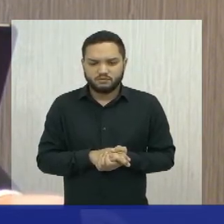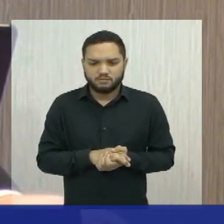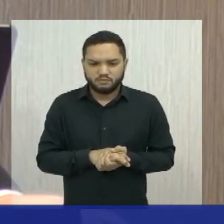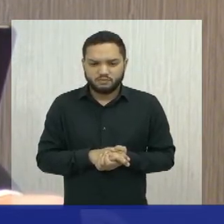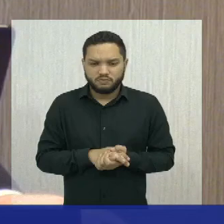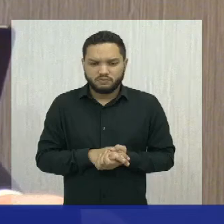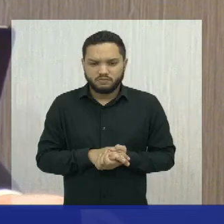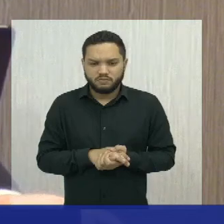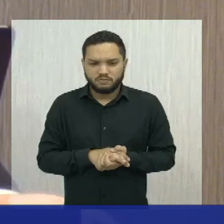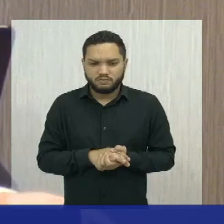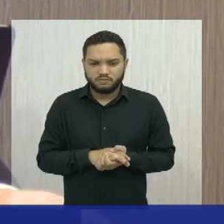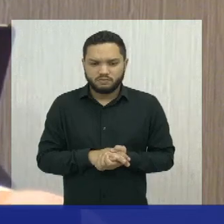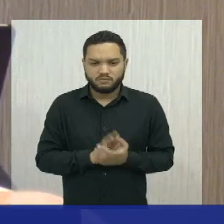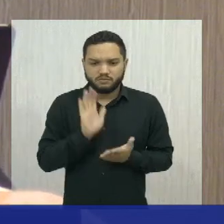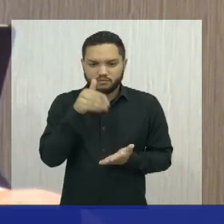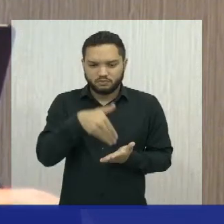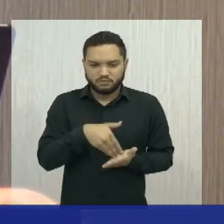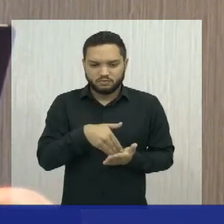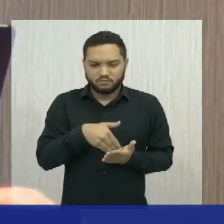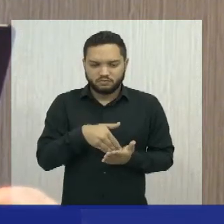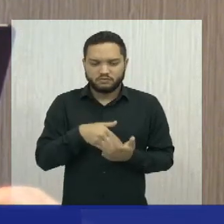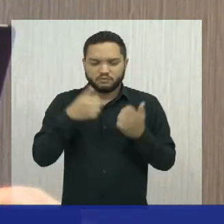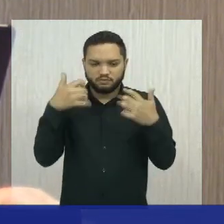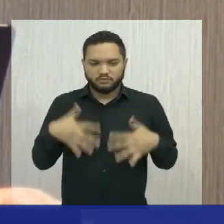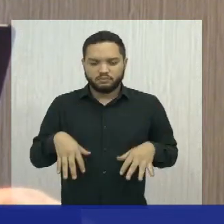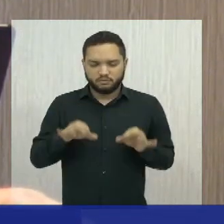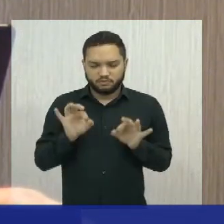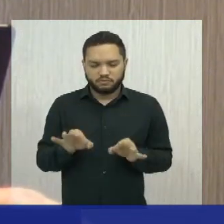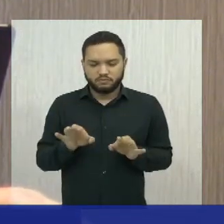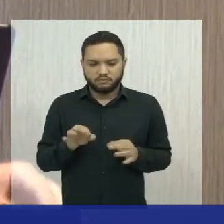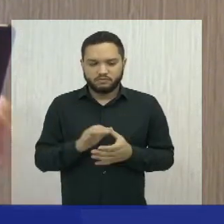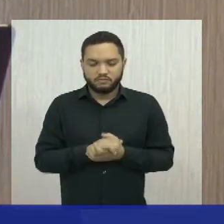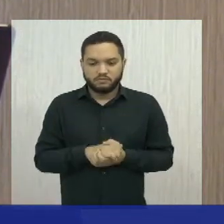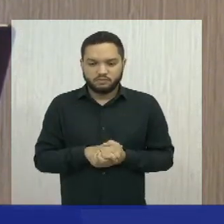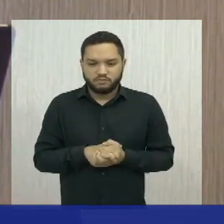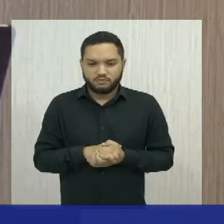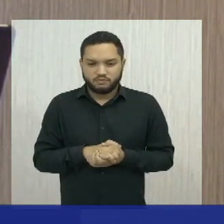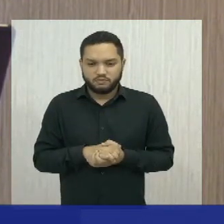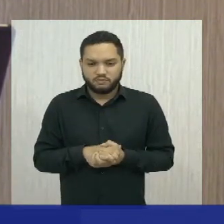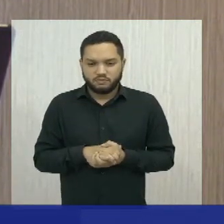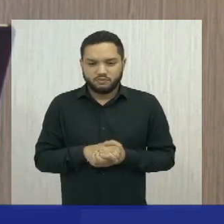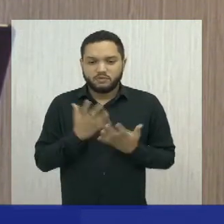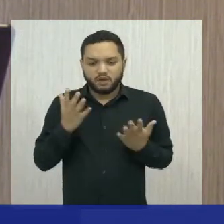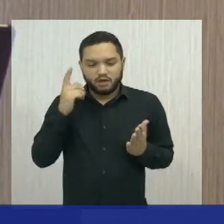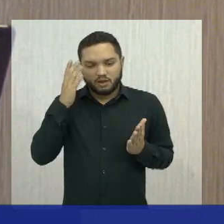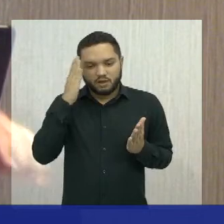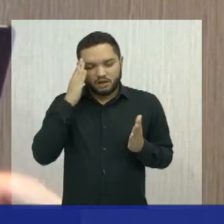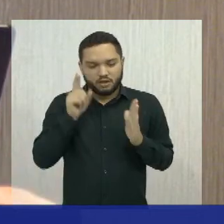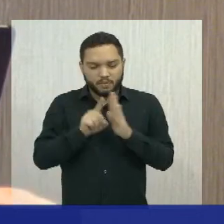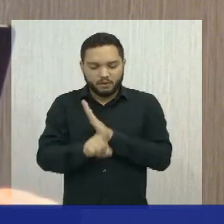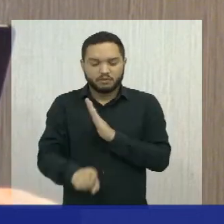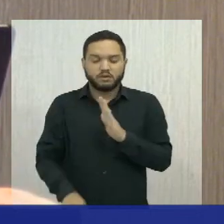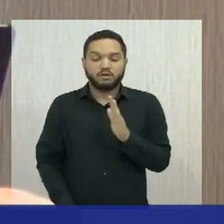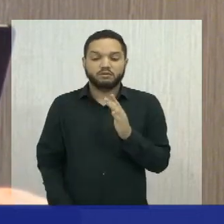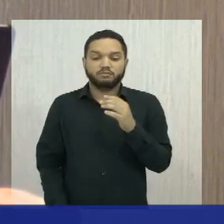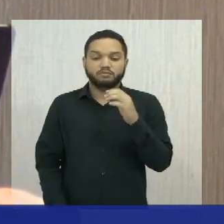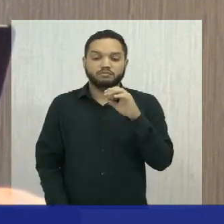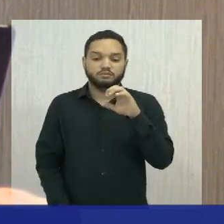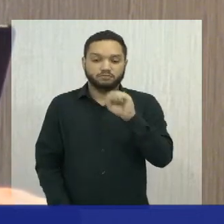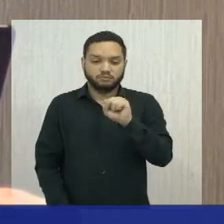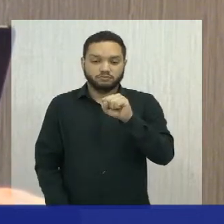E aí, eu gostaria, para finalizar mesmo, meu amigo, meu líder Ézio, saber de duas coisas. O artigo 991 diz